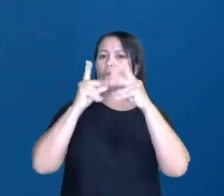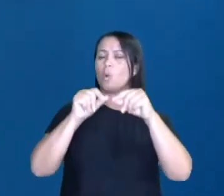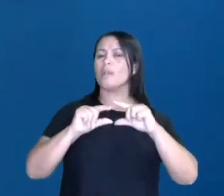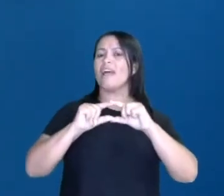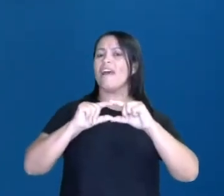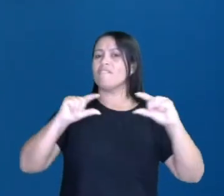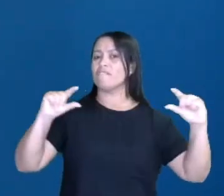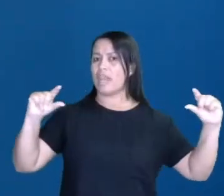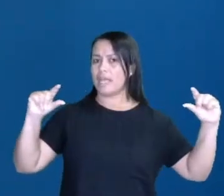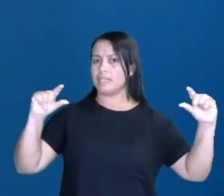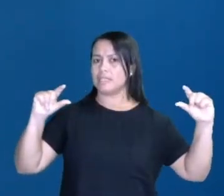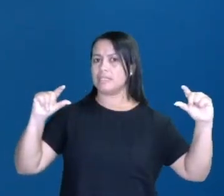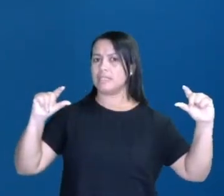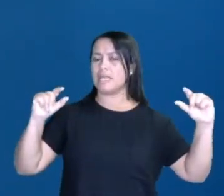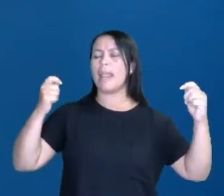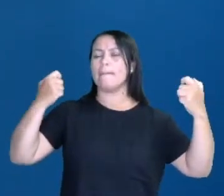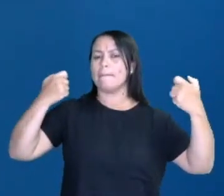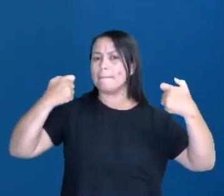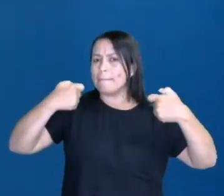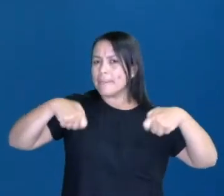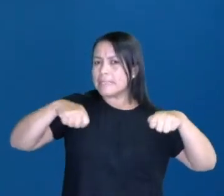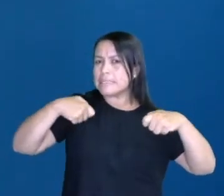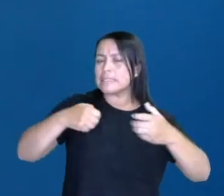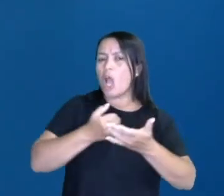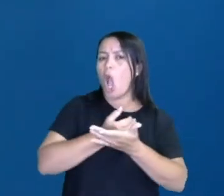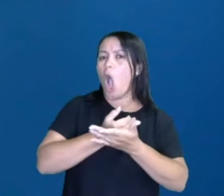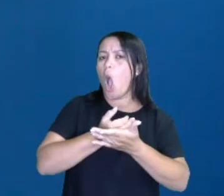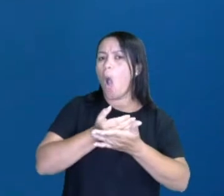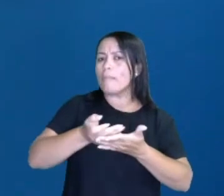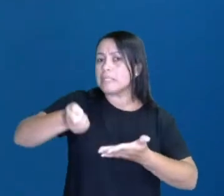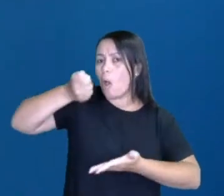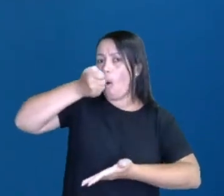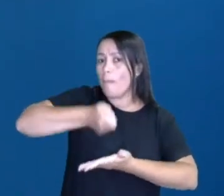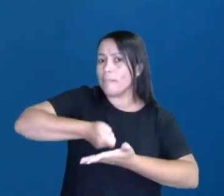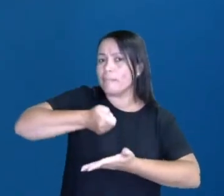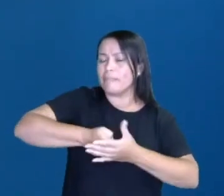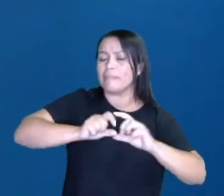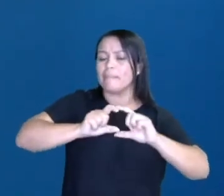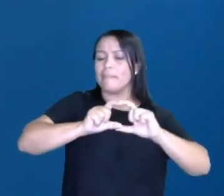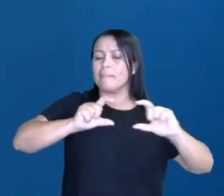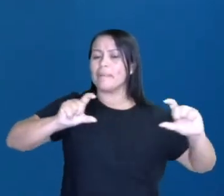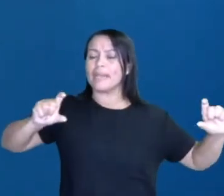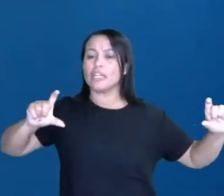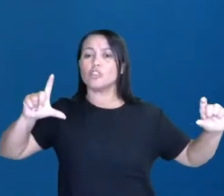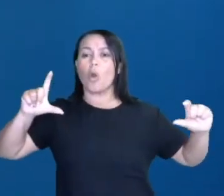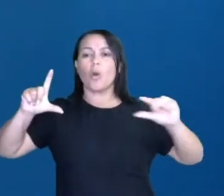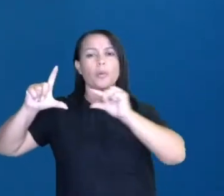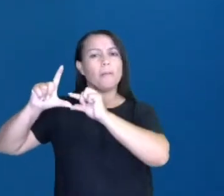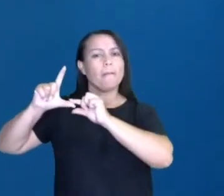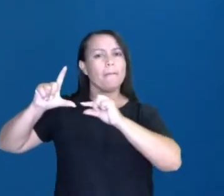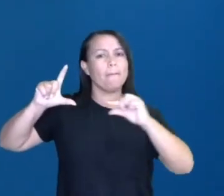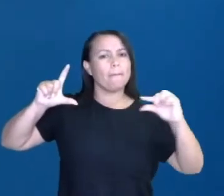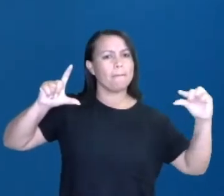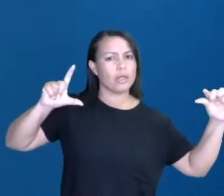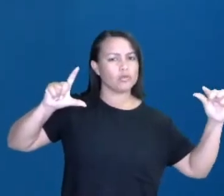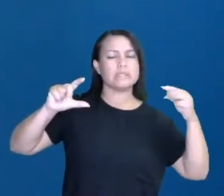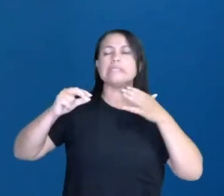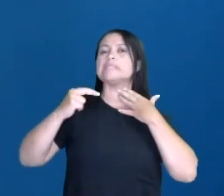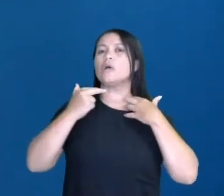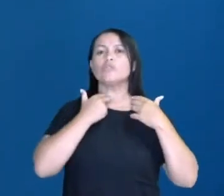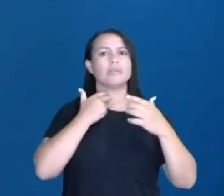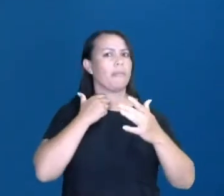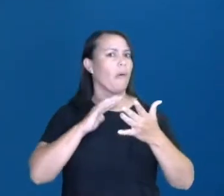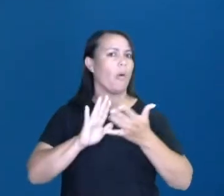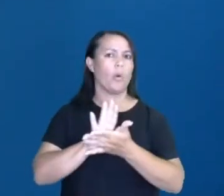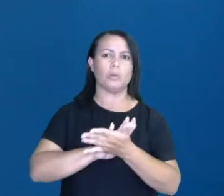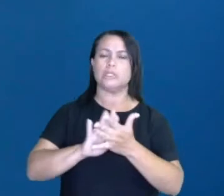frase, ela tem que iniciar obrigatoriamente por uma letra maiúscula. Não se pode de